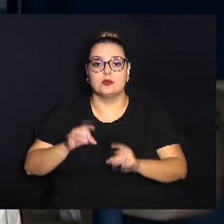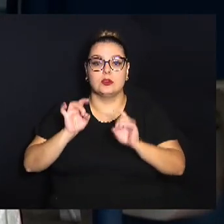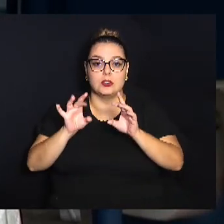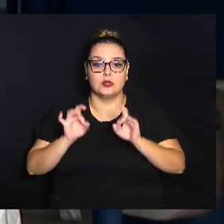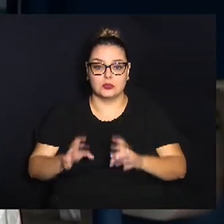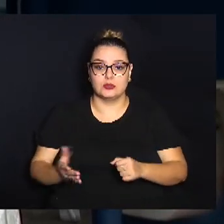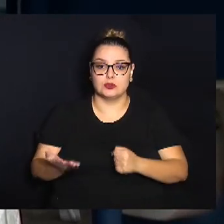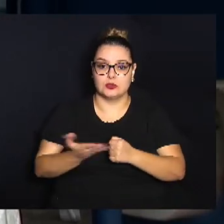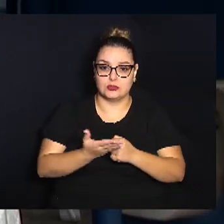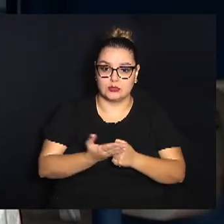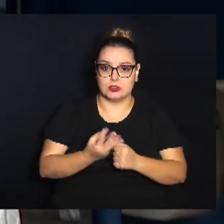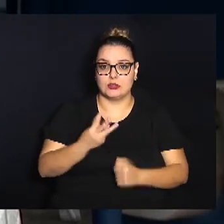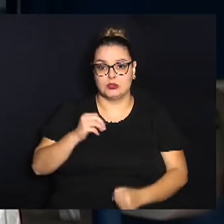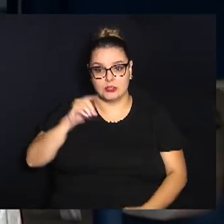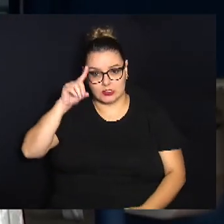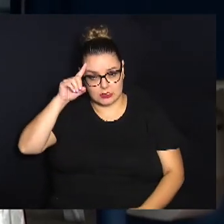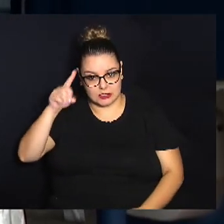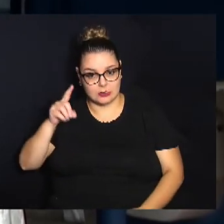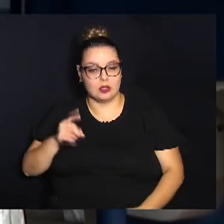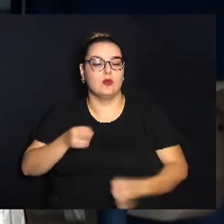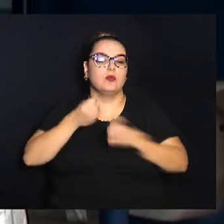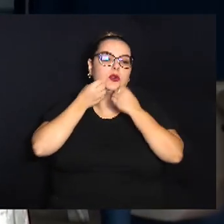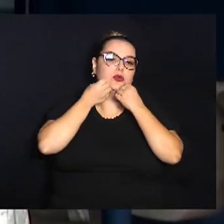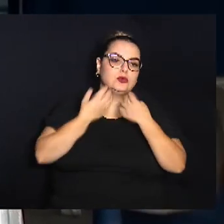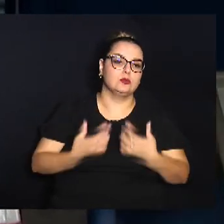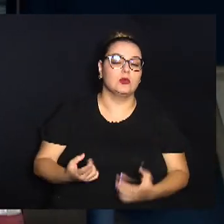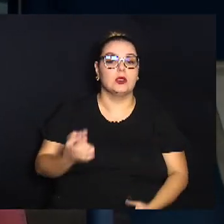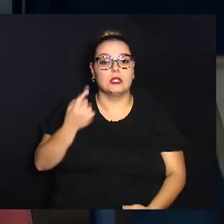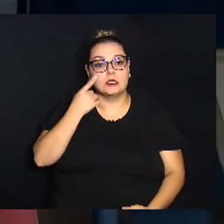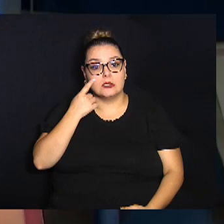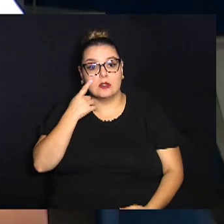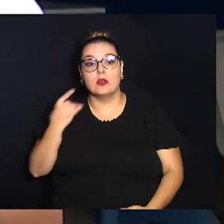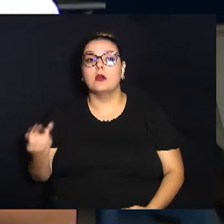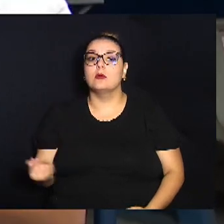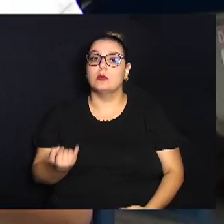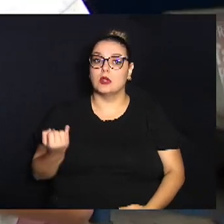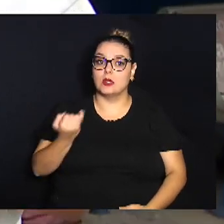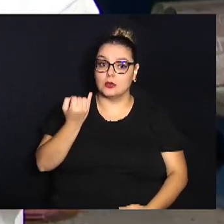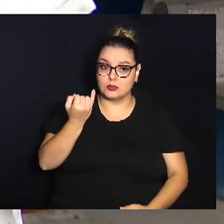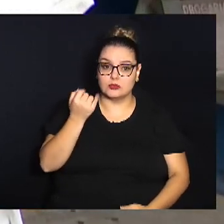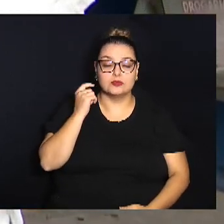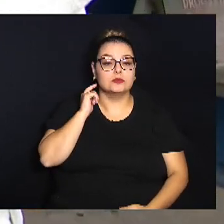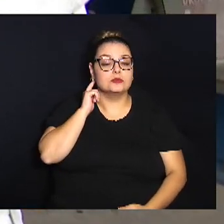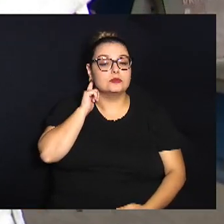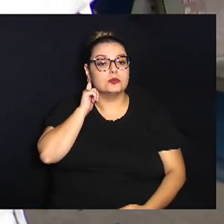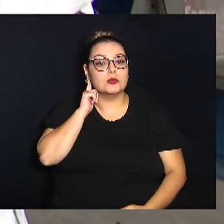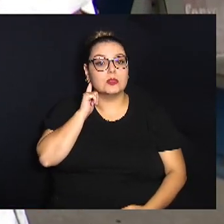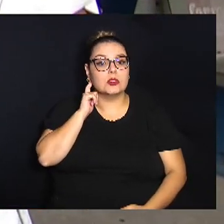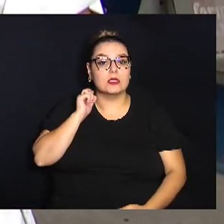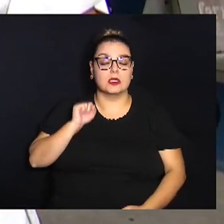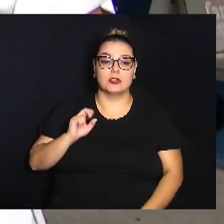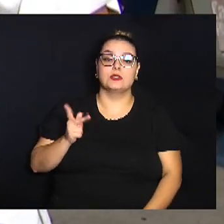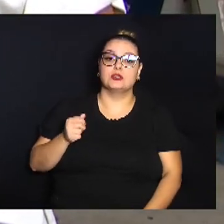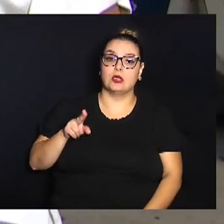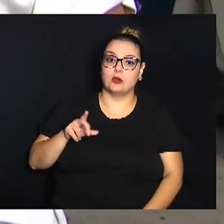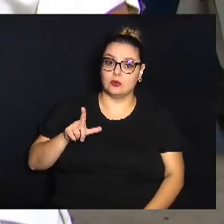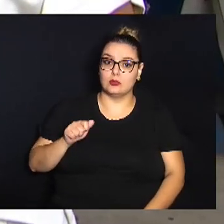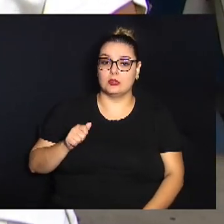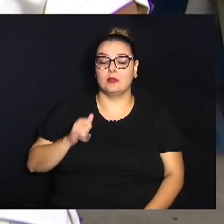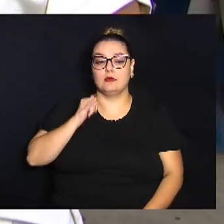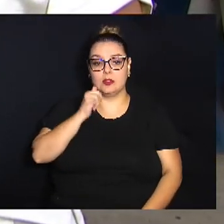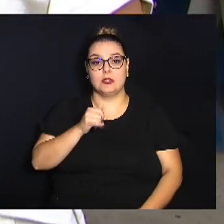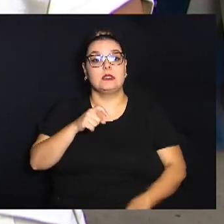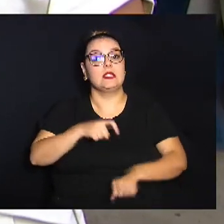um intervalo de 30 dias. Muito bom, olha só, importante, né, isso que a Shaula acabou de falar pra gente,